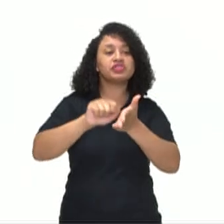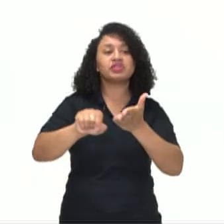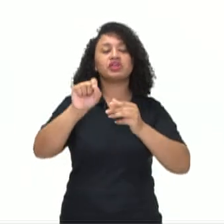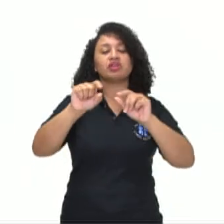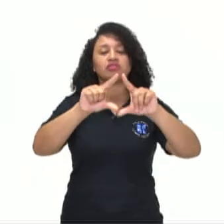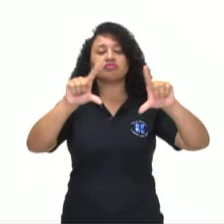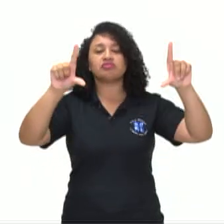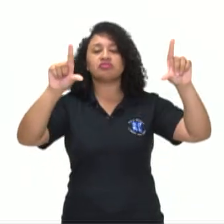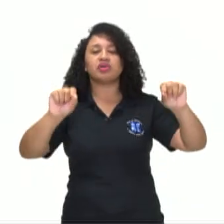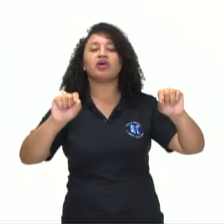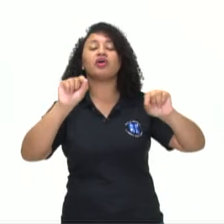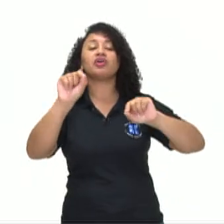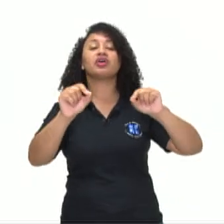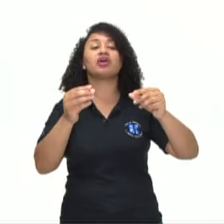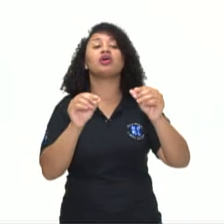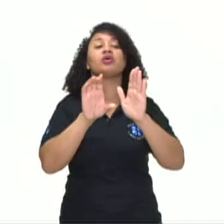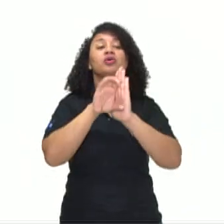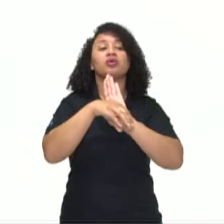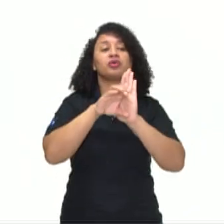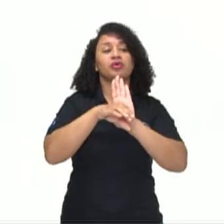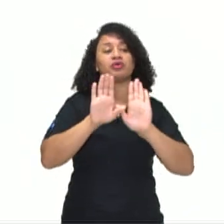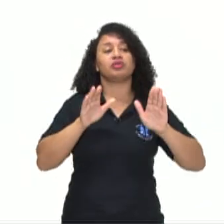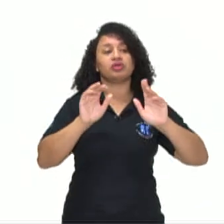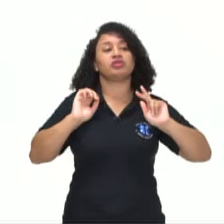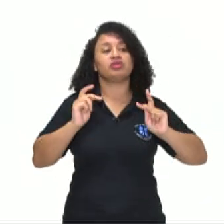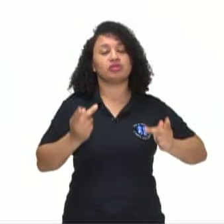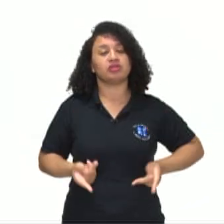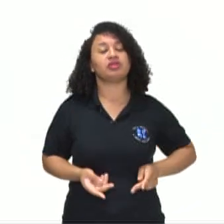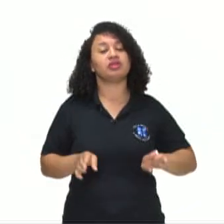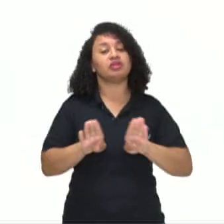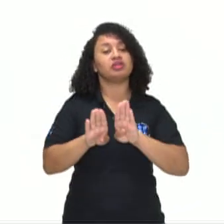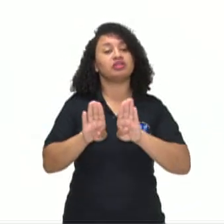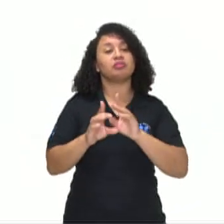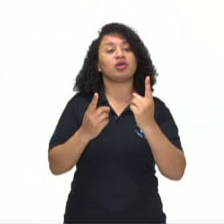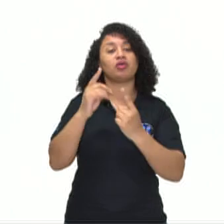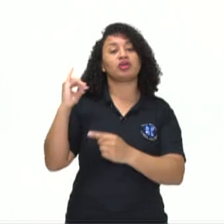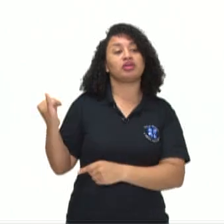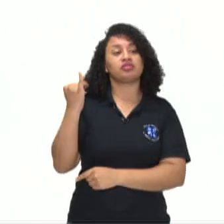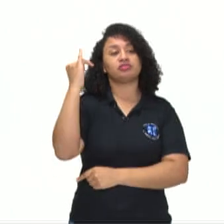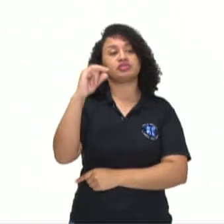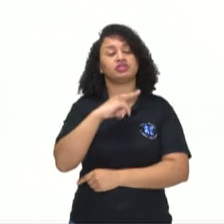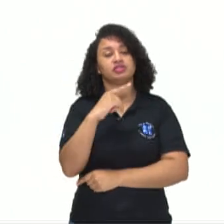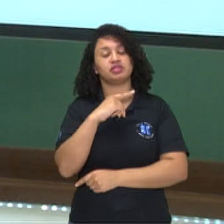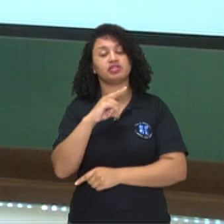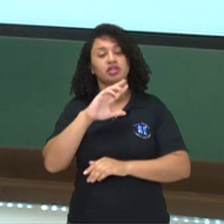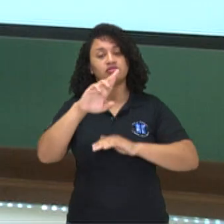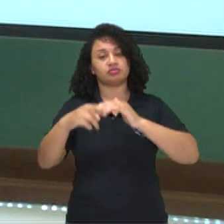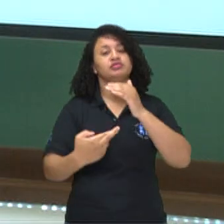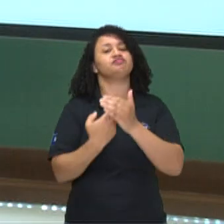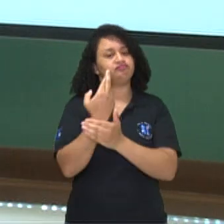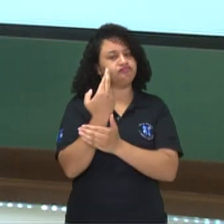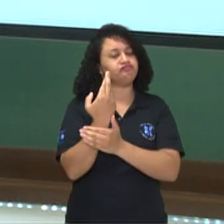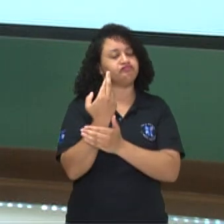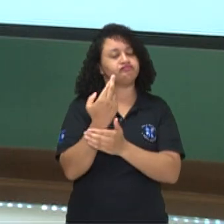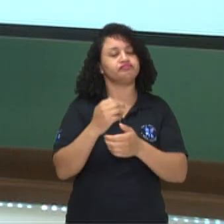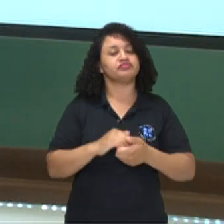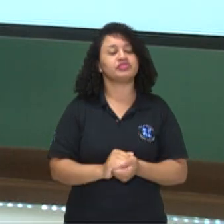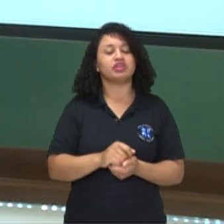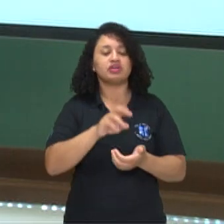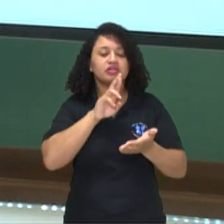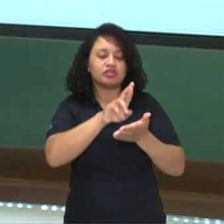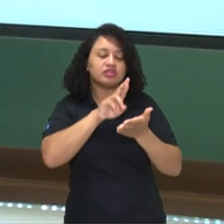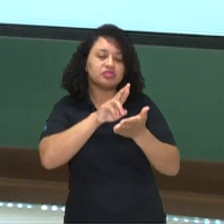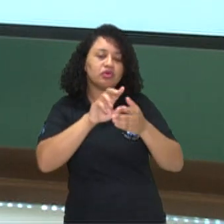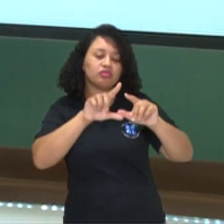um parágrafo sobre o conceito de humanismo e sua importância para o Renascimento. Vamos fazer